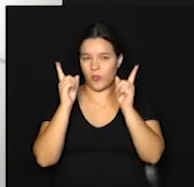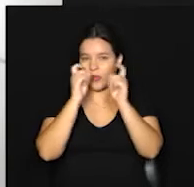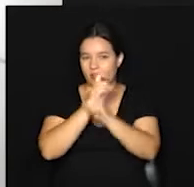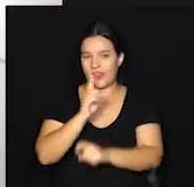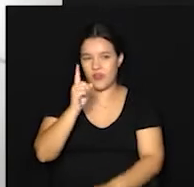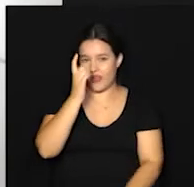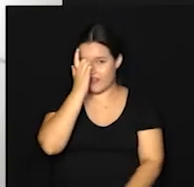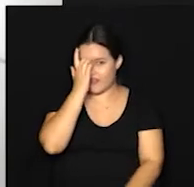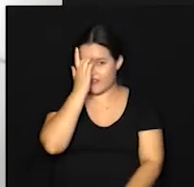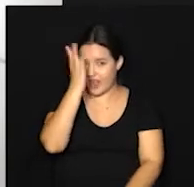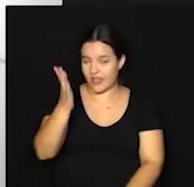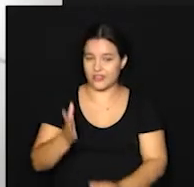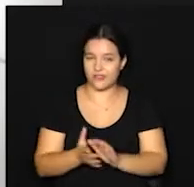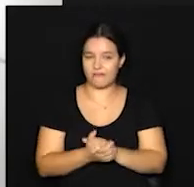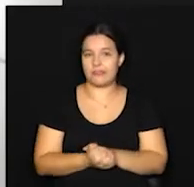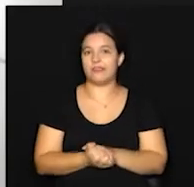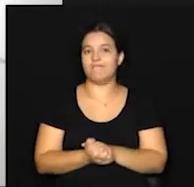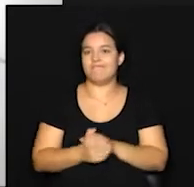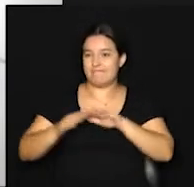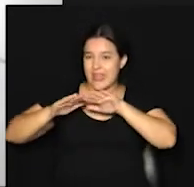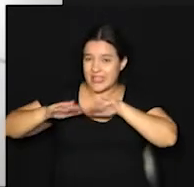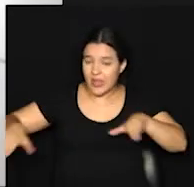fácil sair de uma relação assim,